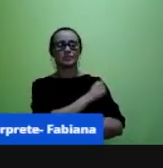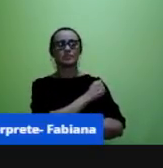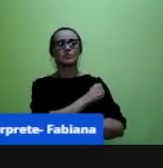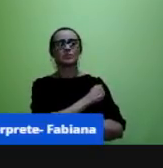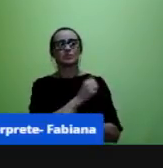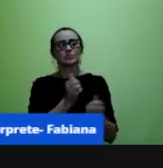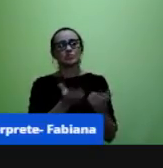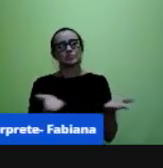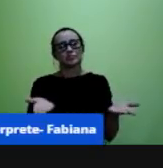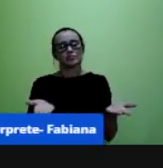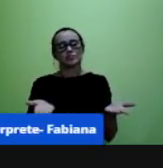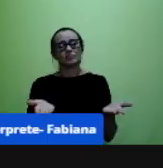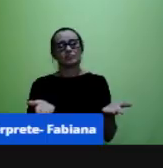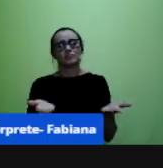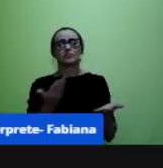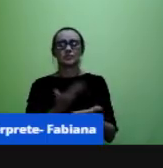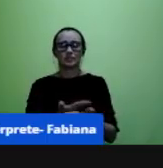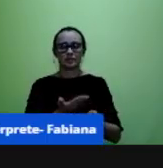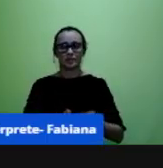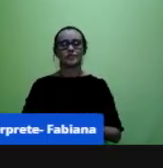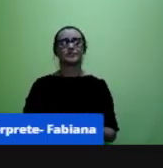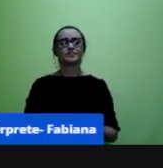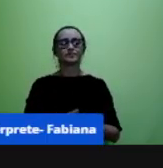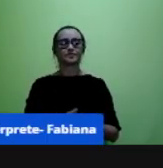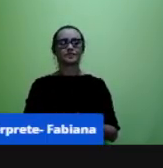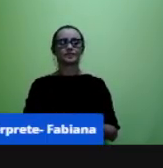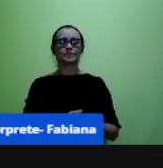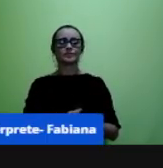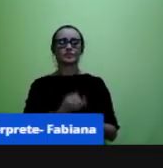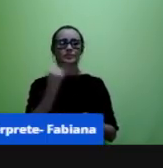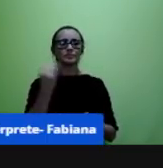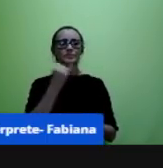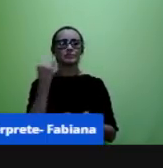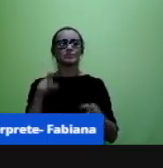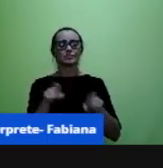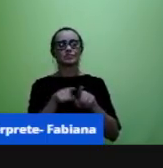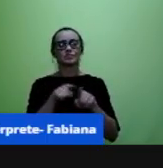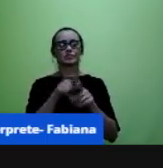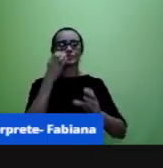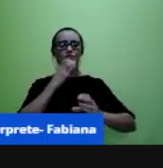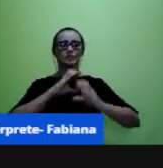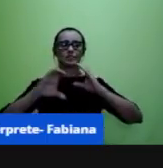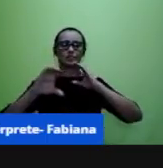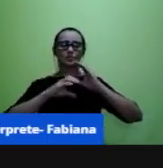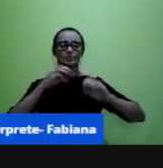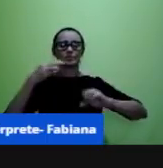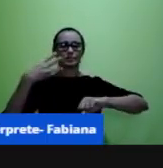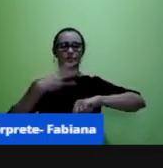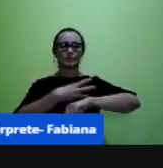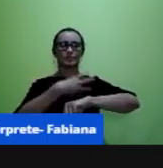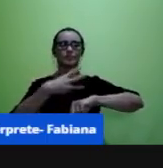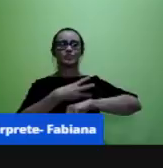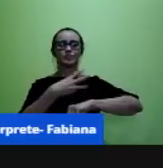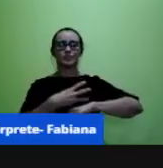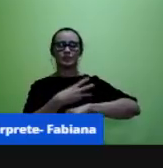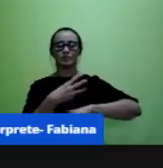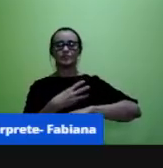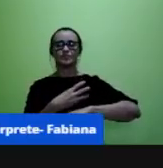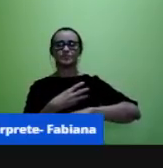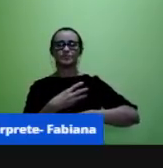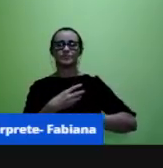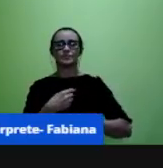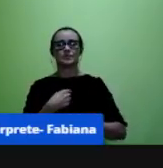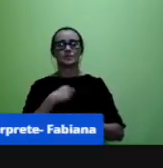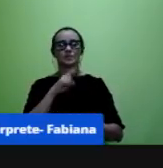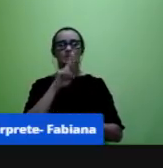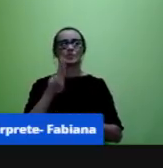disso, né, uma forma de comunicação que é um instrumento também que a gente utiliza é a questão do WhatsApp. No meu caso, eu utilizo o